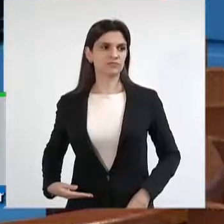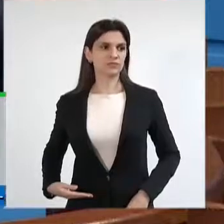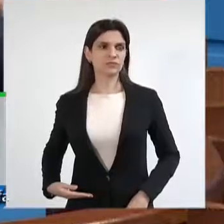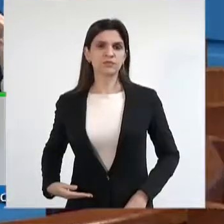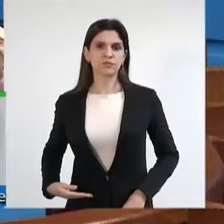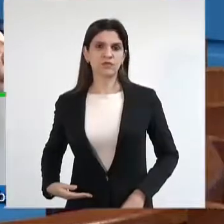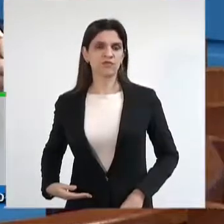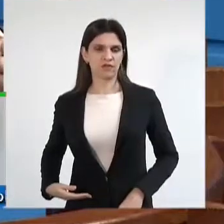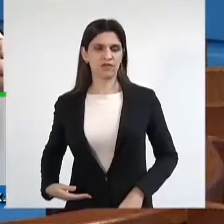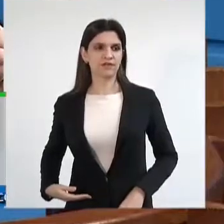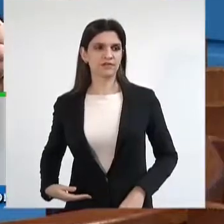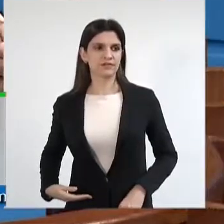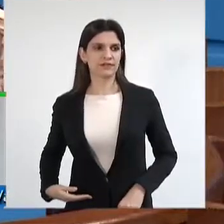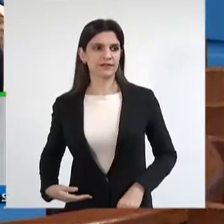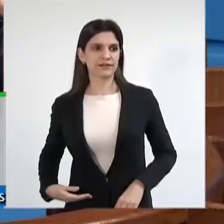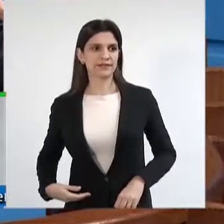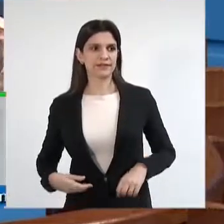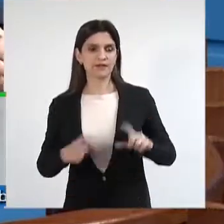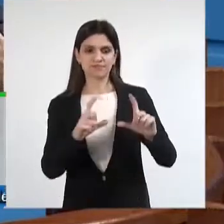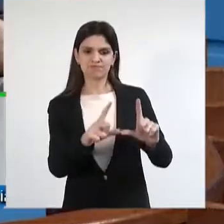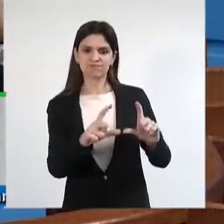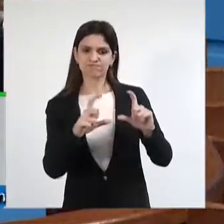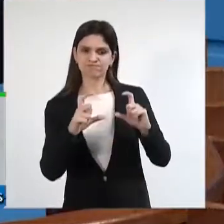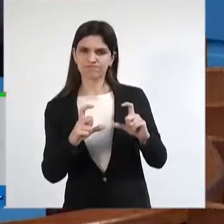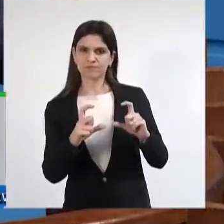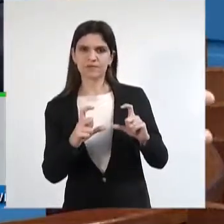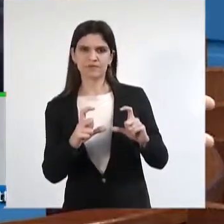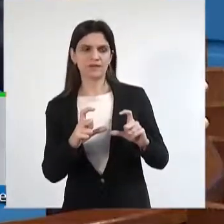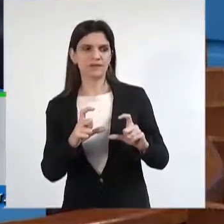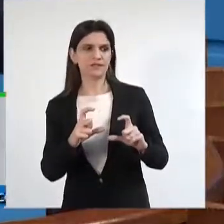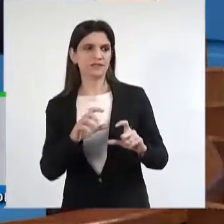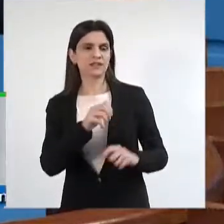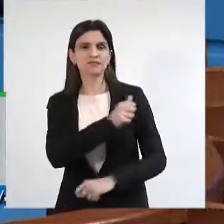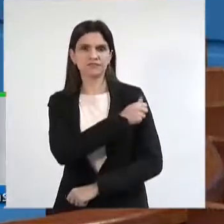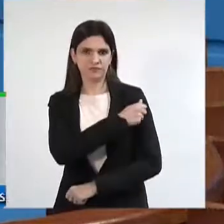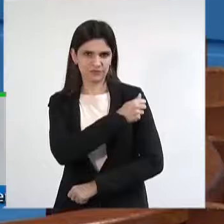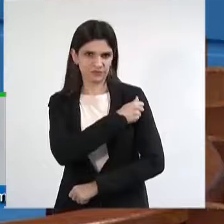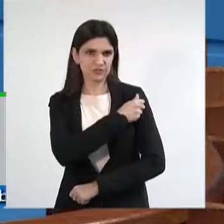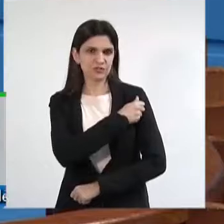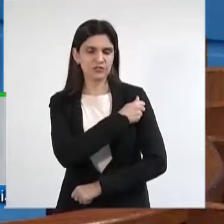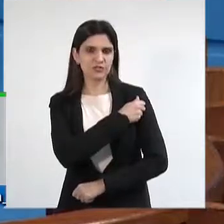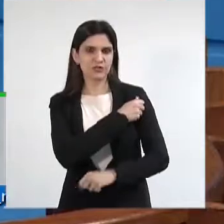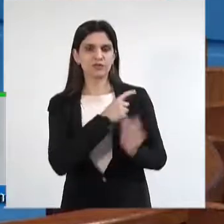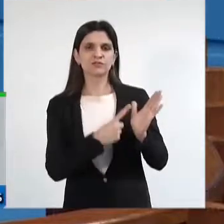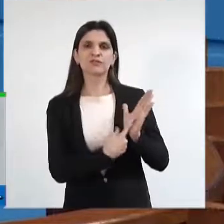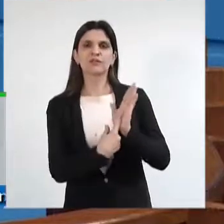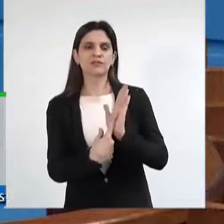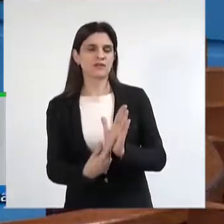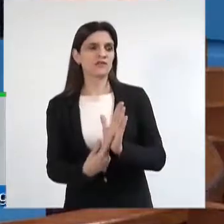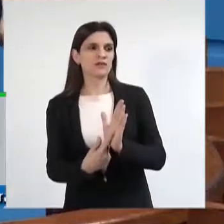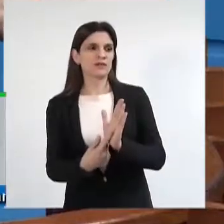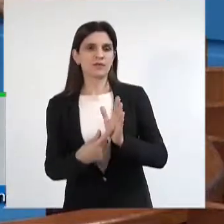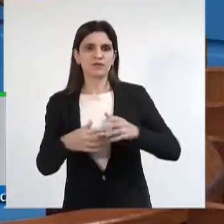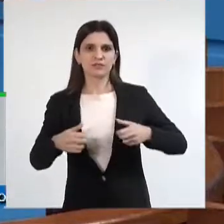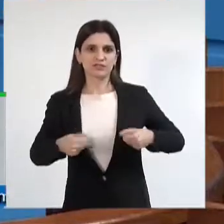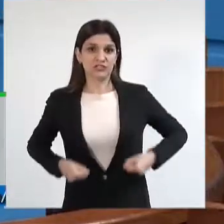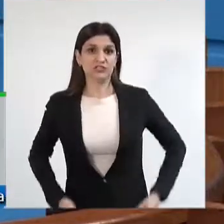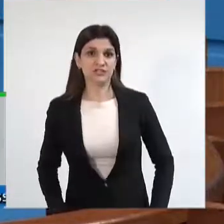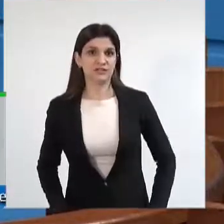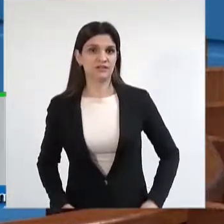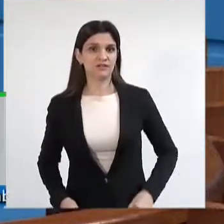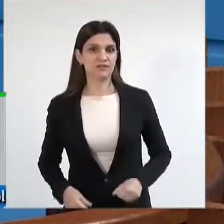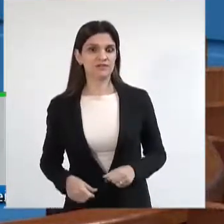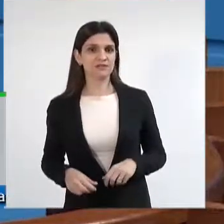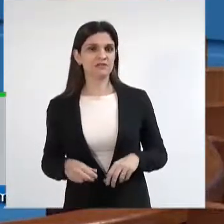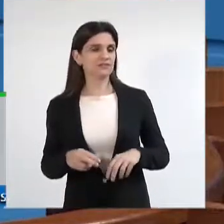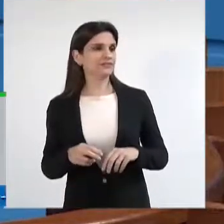uns alunos, né, fazendo um protesto e tirando a roupa numa universidade e coloca